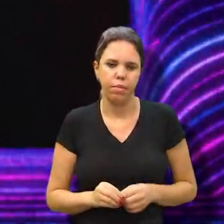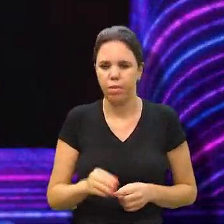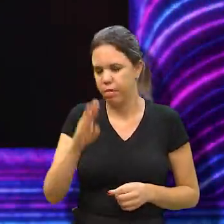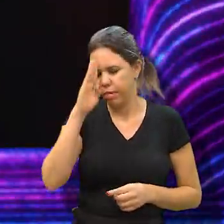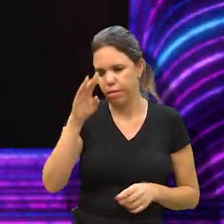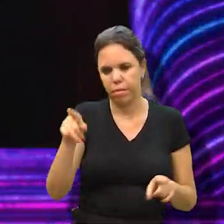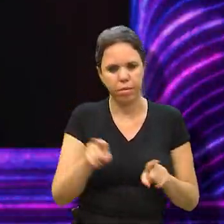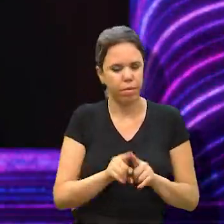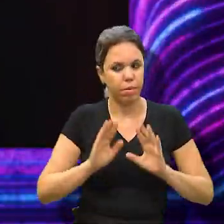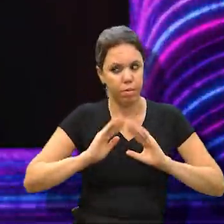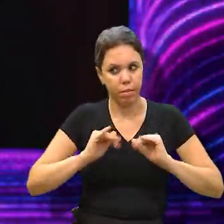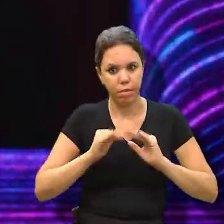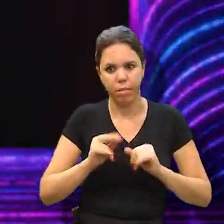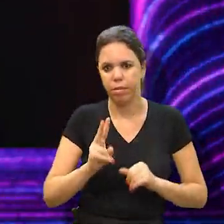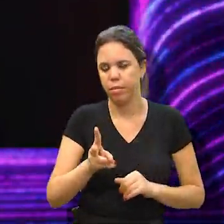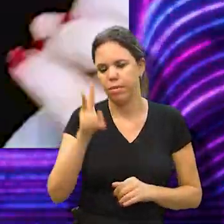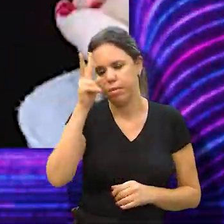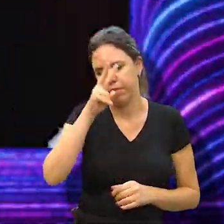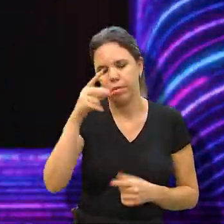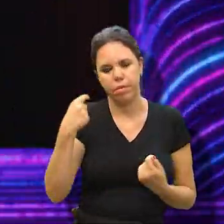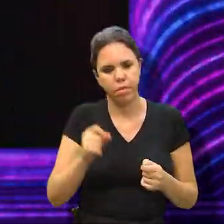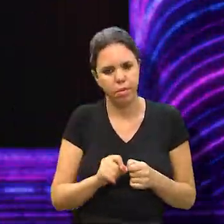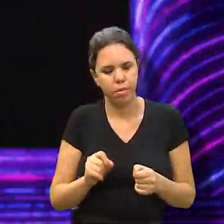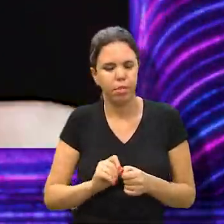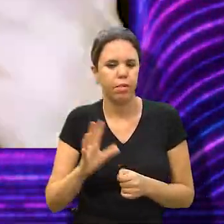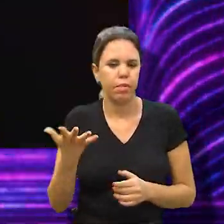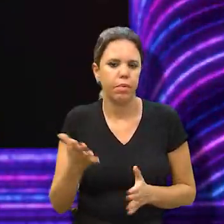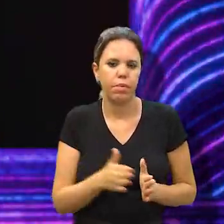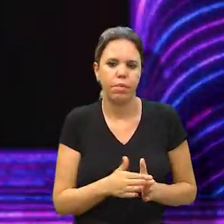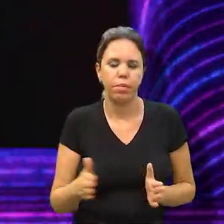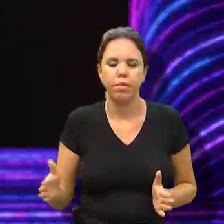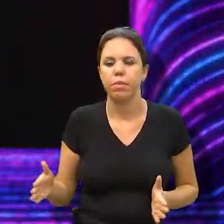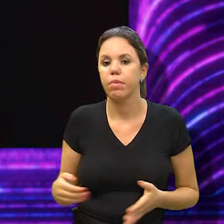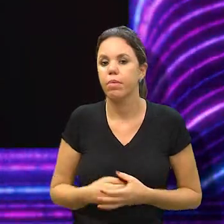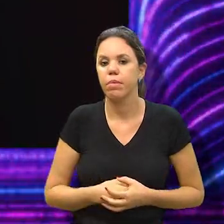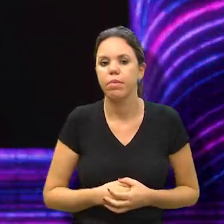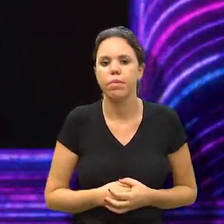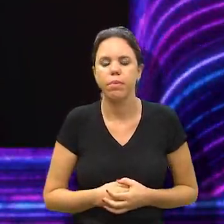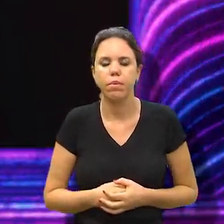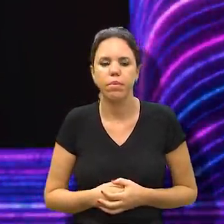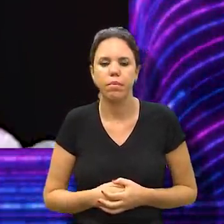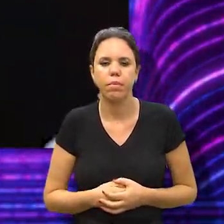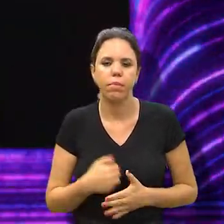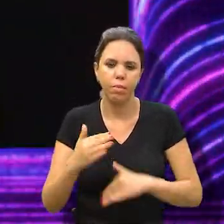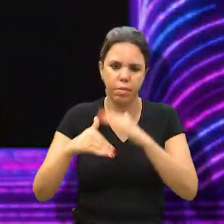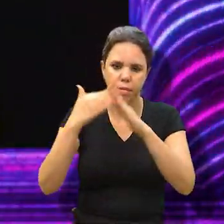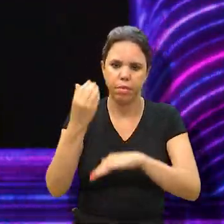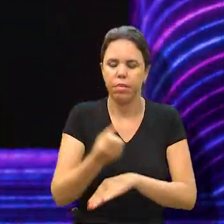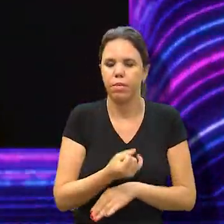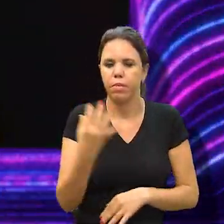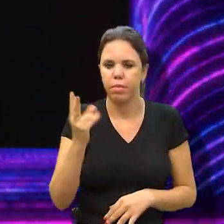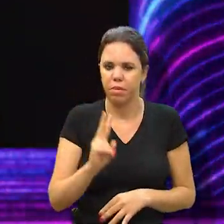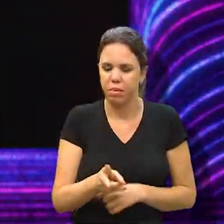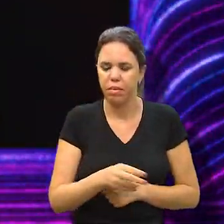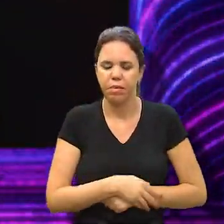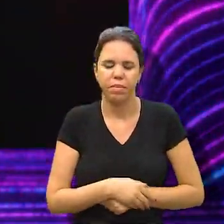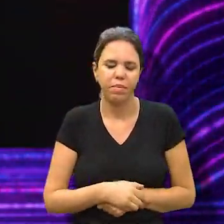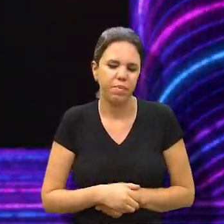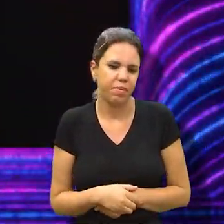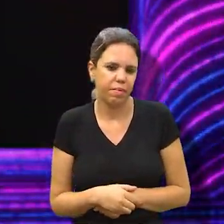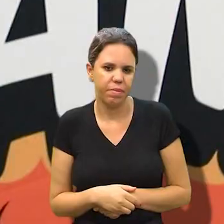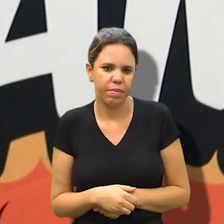principal. As pessoas estão pedindo tanto a continuação, não, a gente precisa saber o que acontece com ele, que eu tô desenvolvendo uma